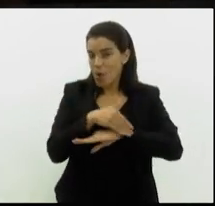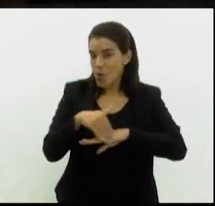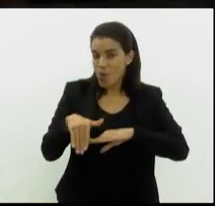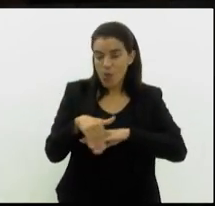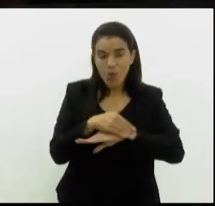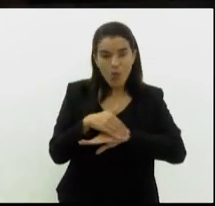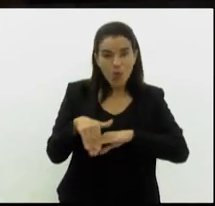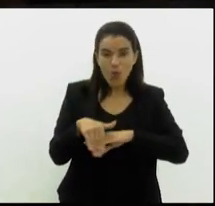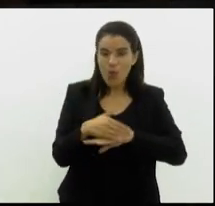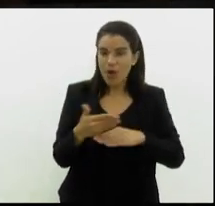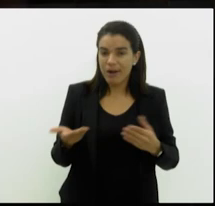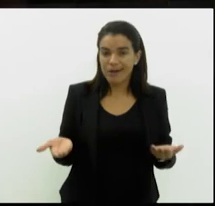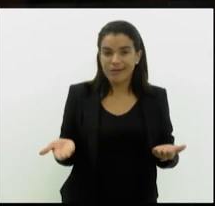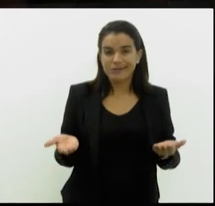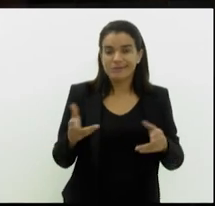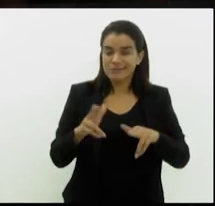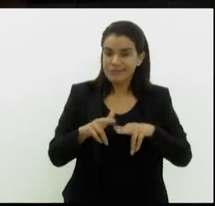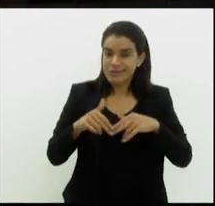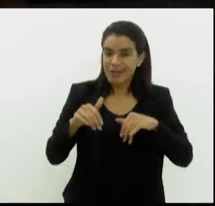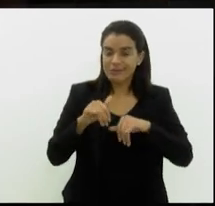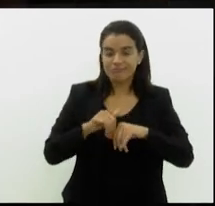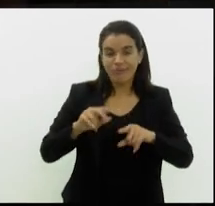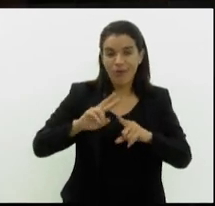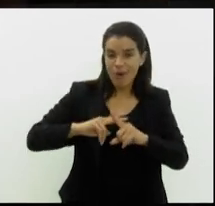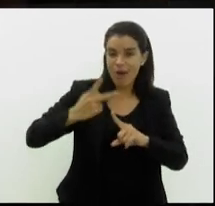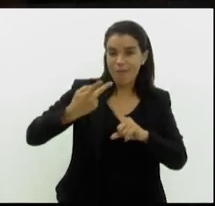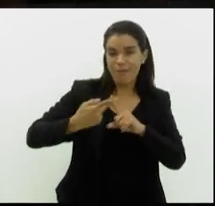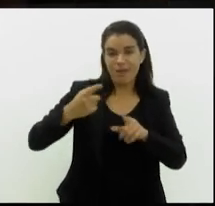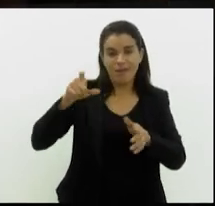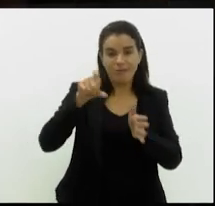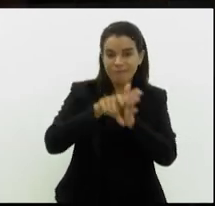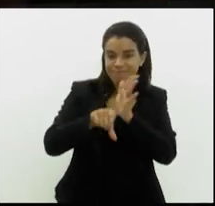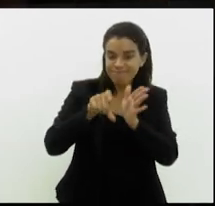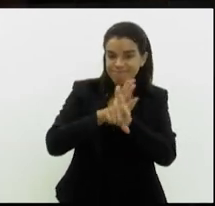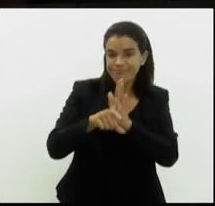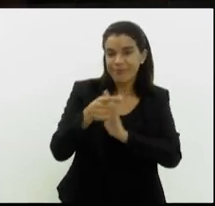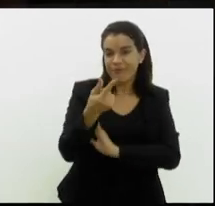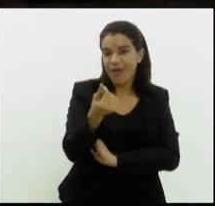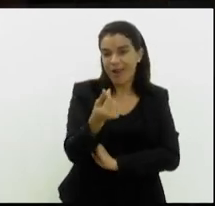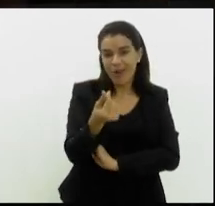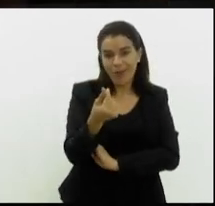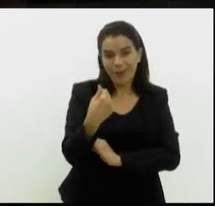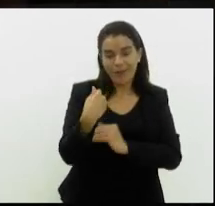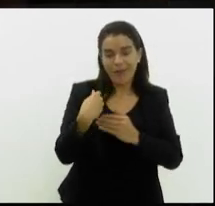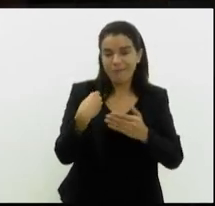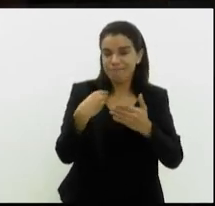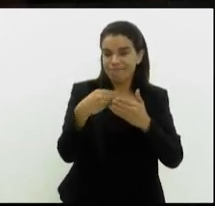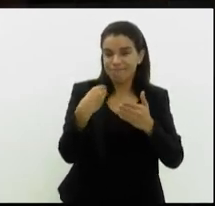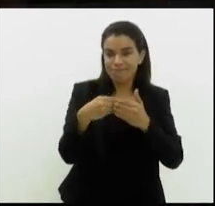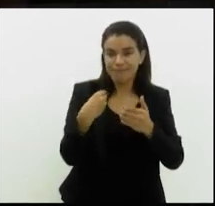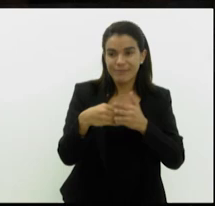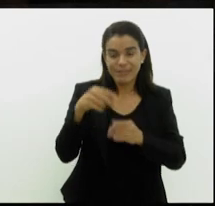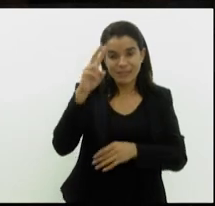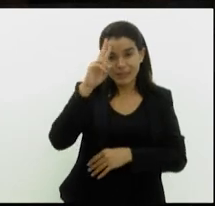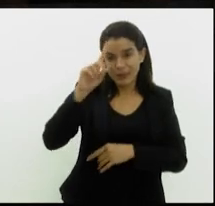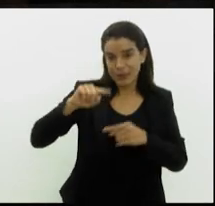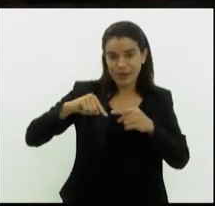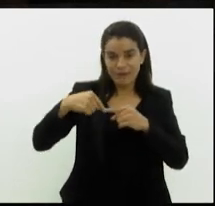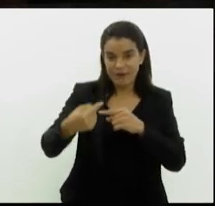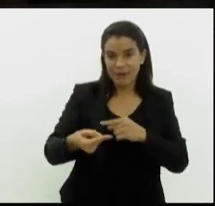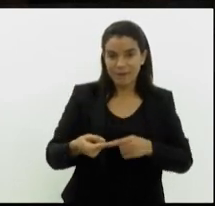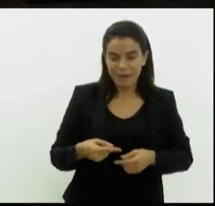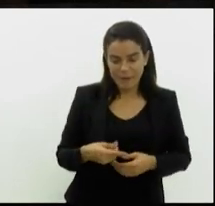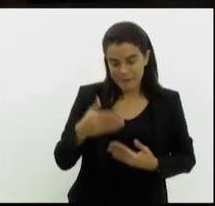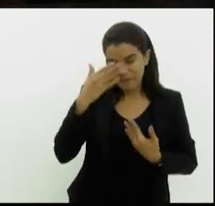função do anúncio do aumento da tarifa do metrô, possivelmente para segunda-feira próxima.